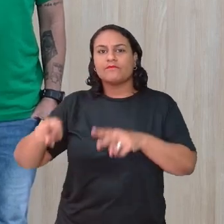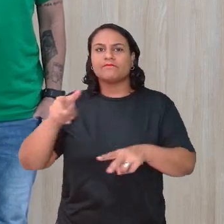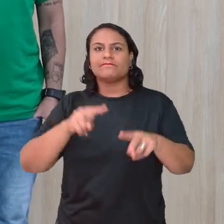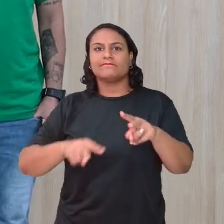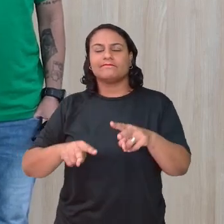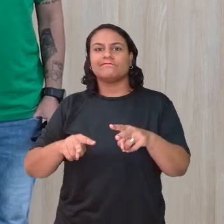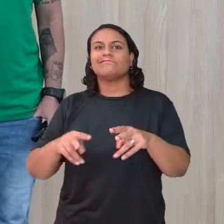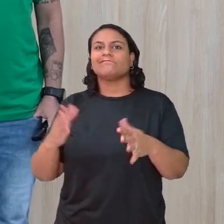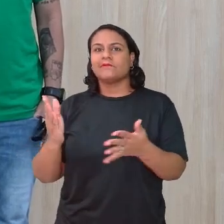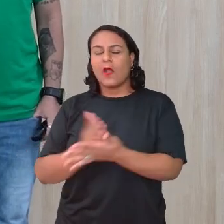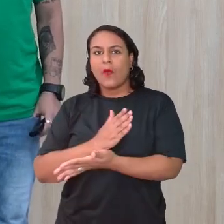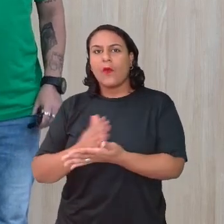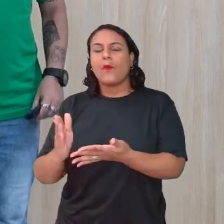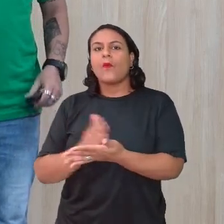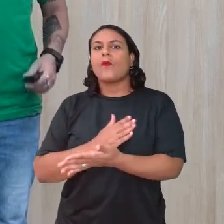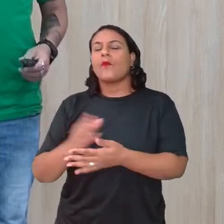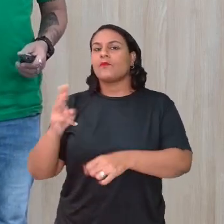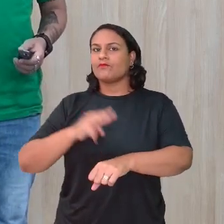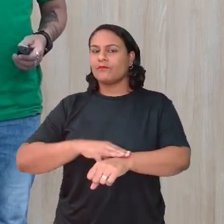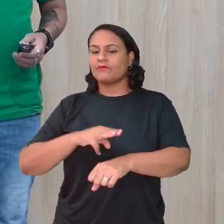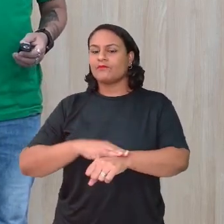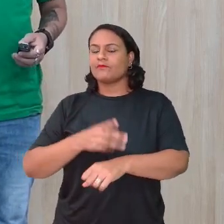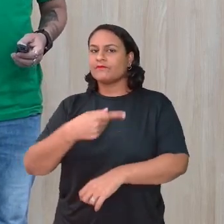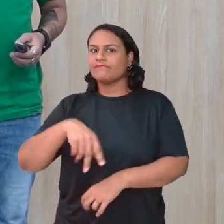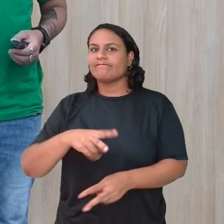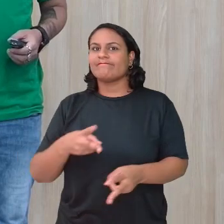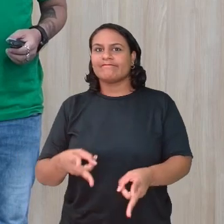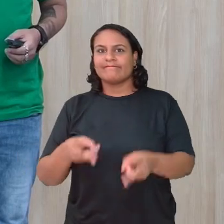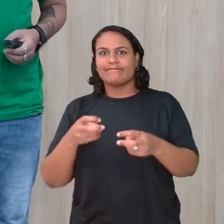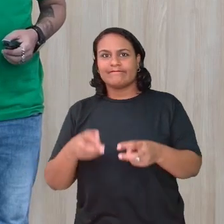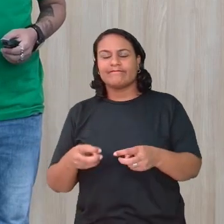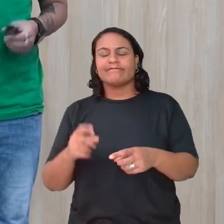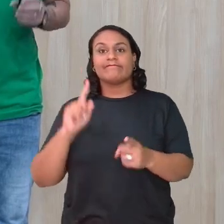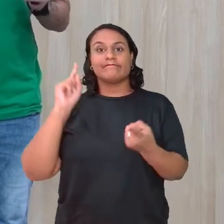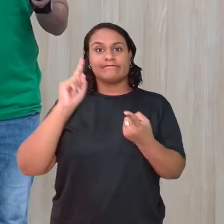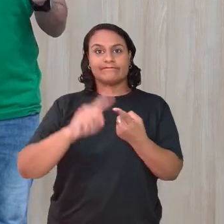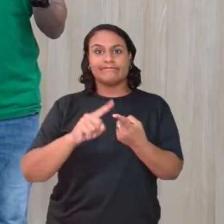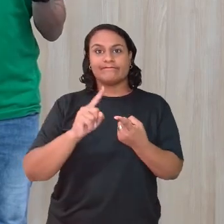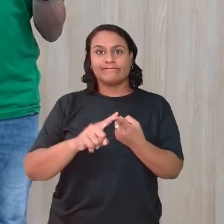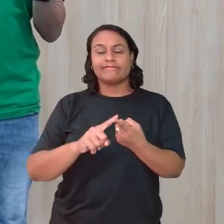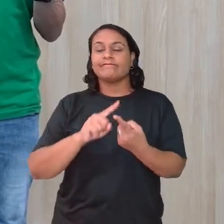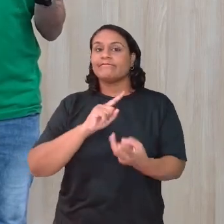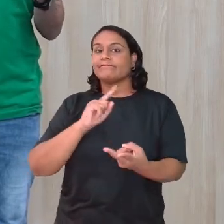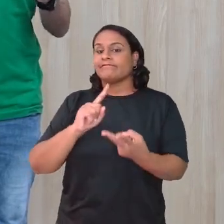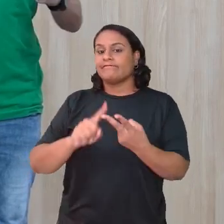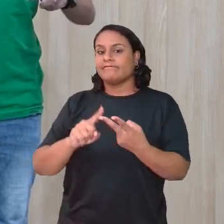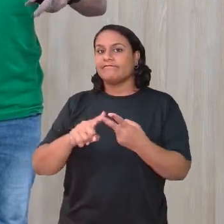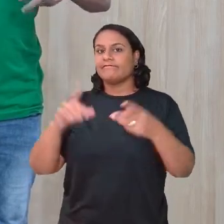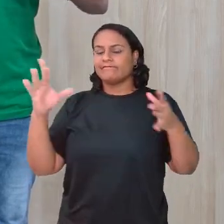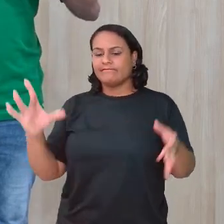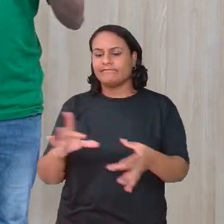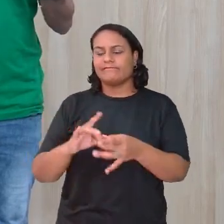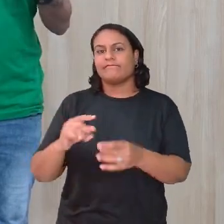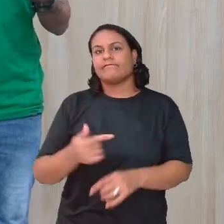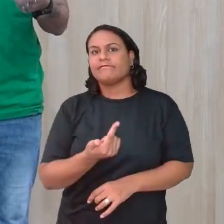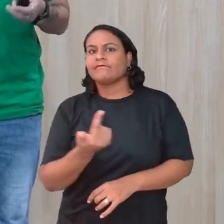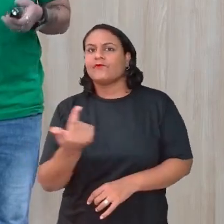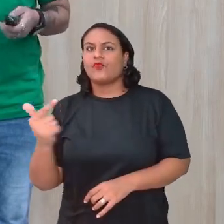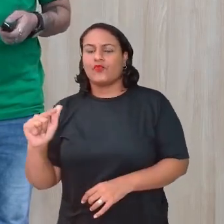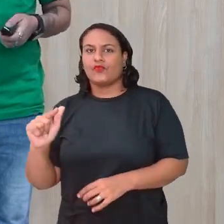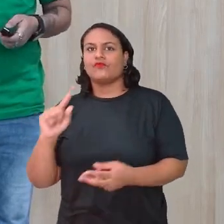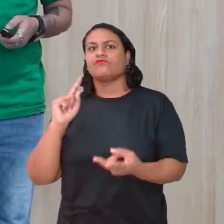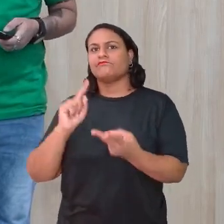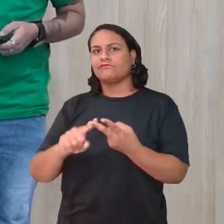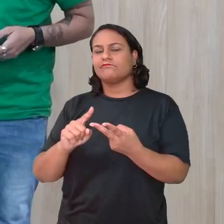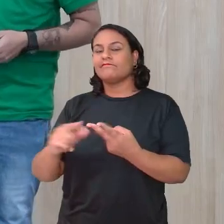Existem situações em que você vai ver que os casos possíveis, eles estão relacionados com outros casos